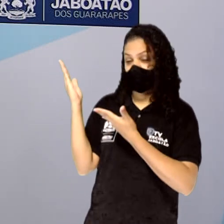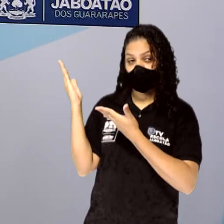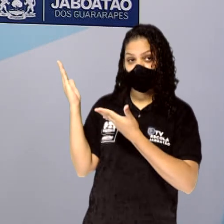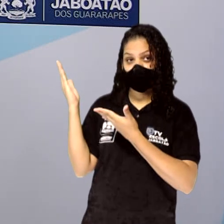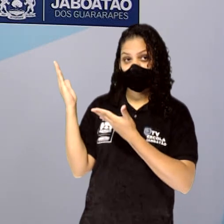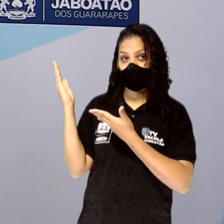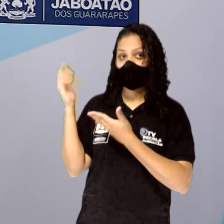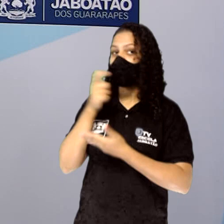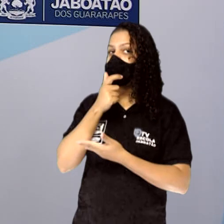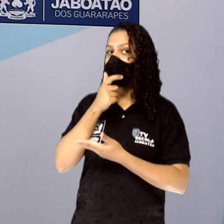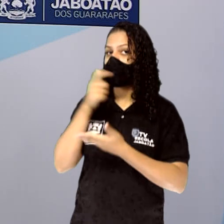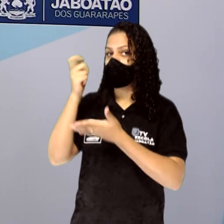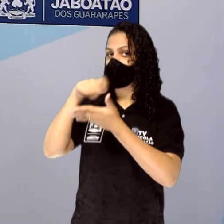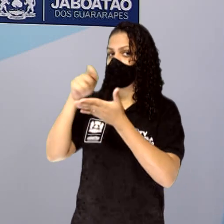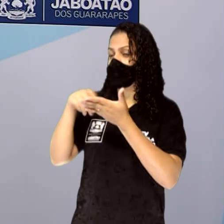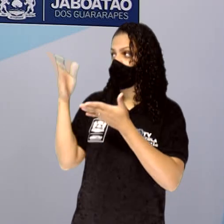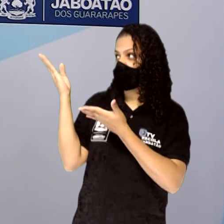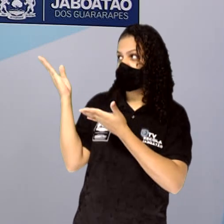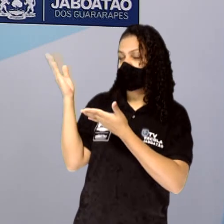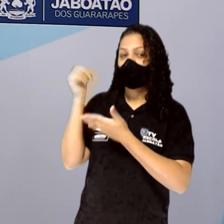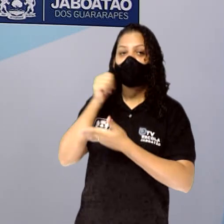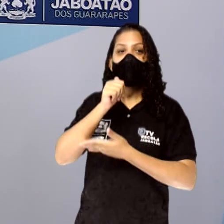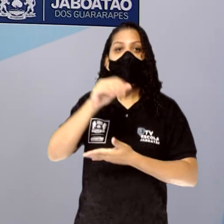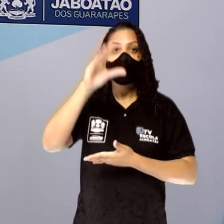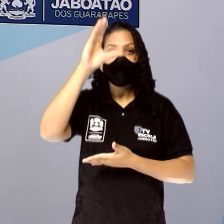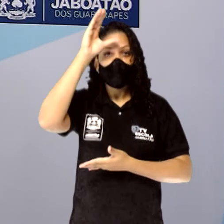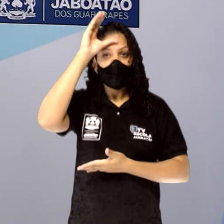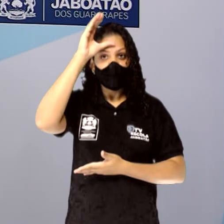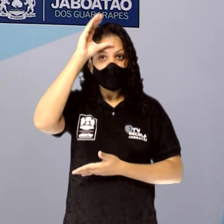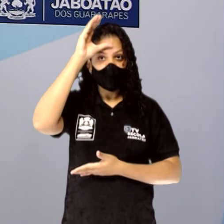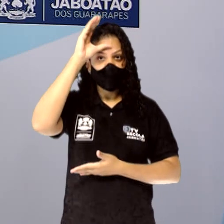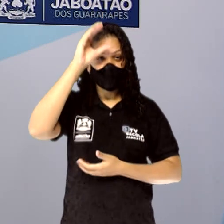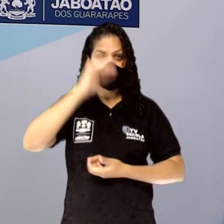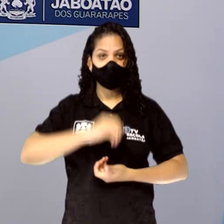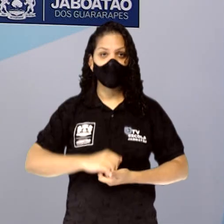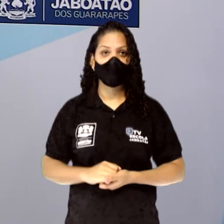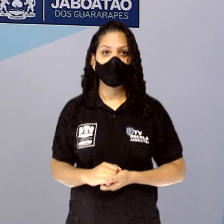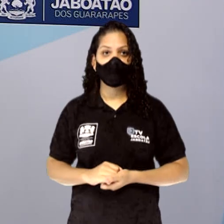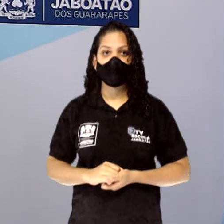And. Mais uma vez. And.